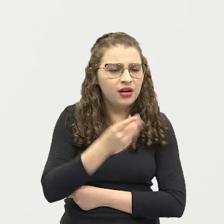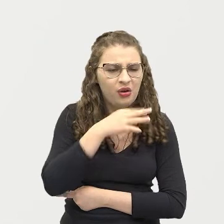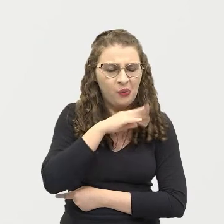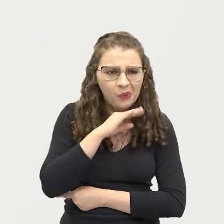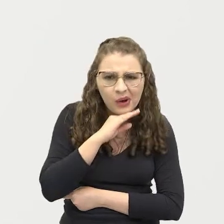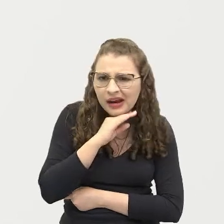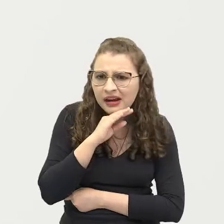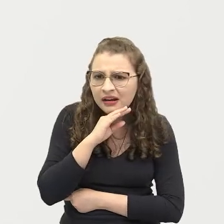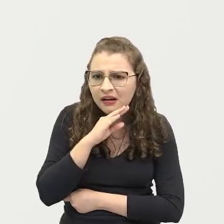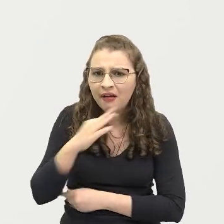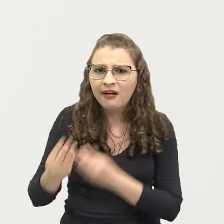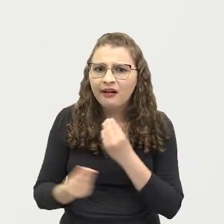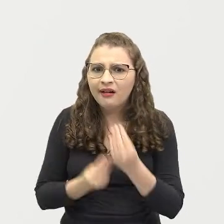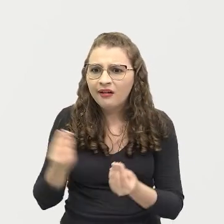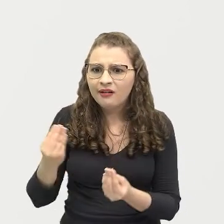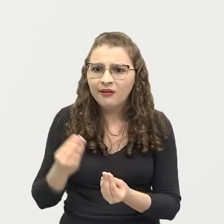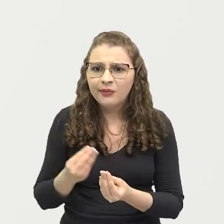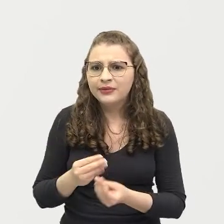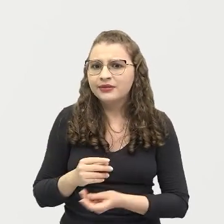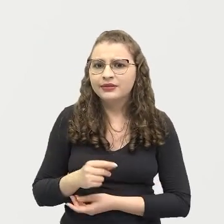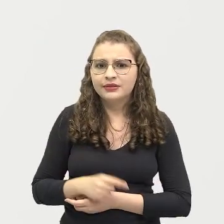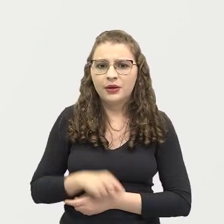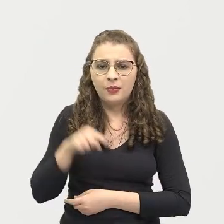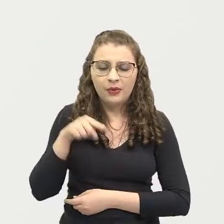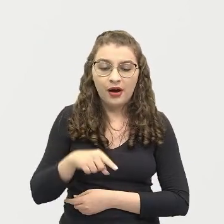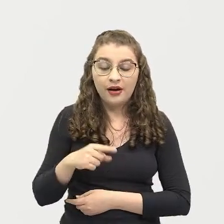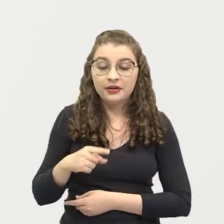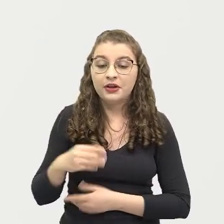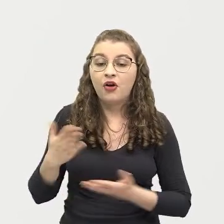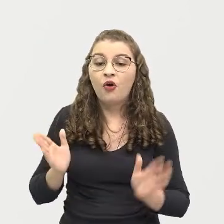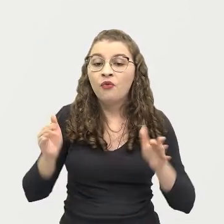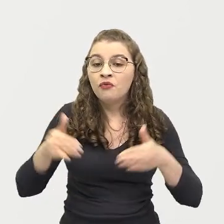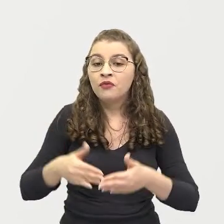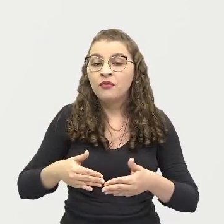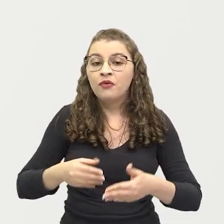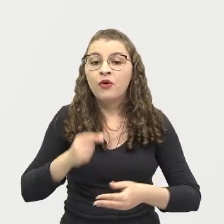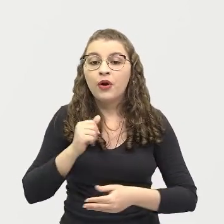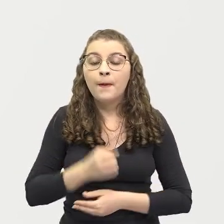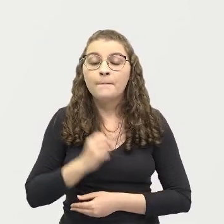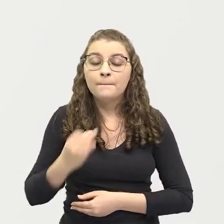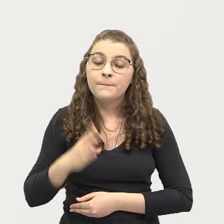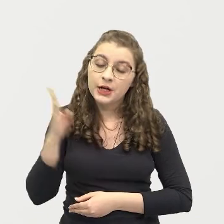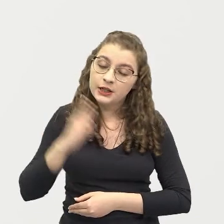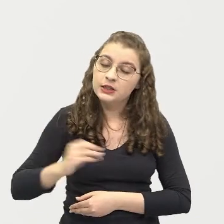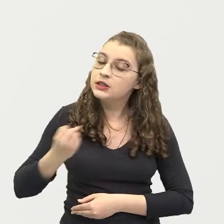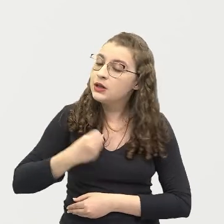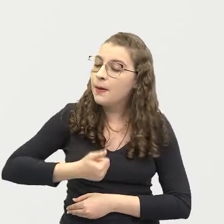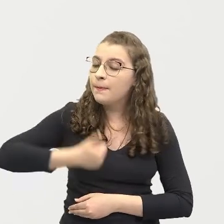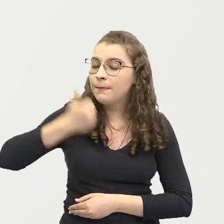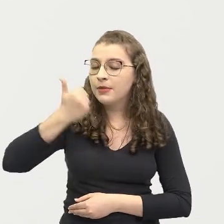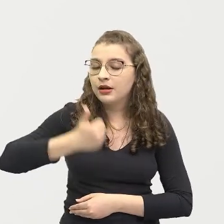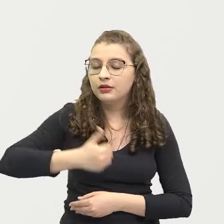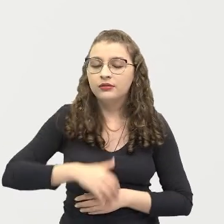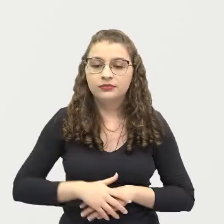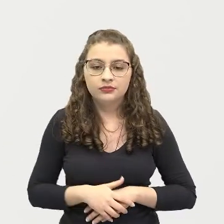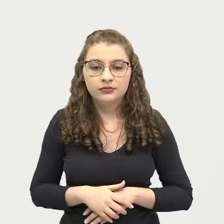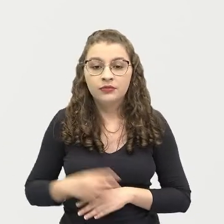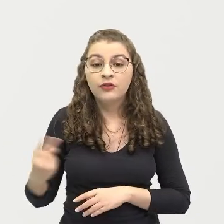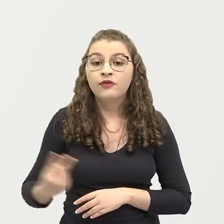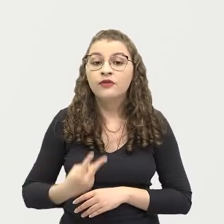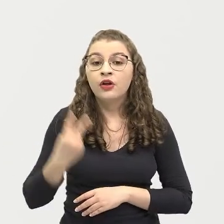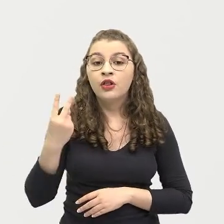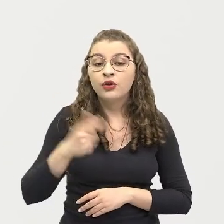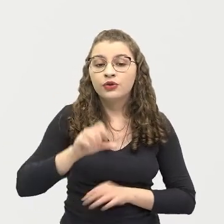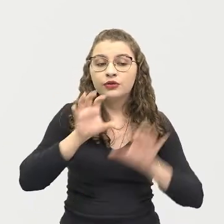era legal. Pregava uma maior fidelidade à realidade brasileira e valorizava, sobretudo, o